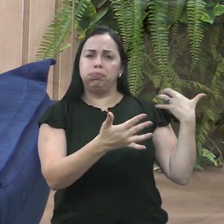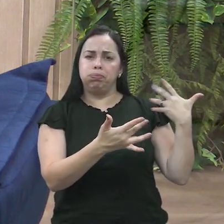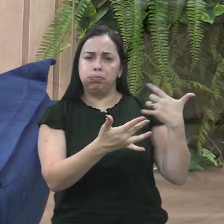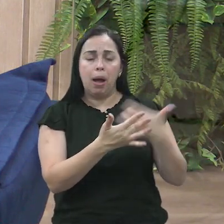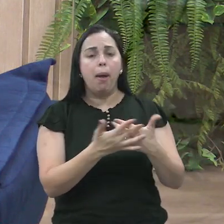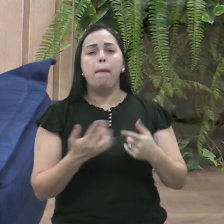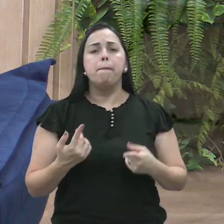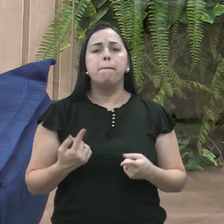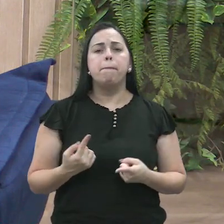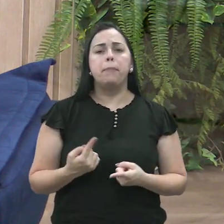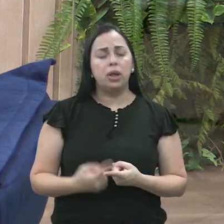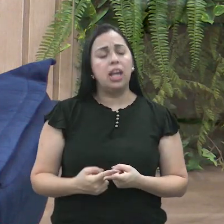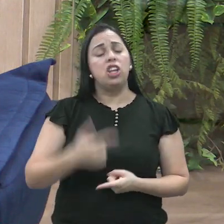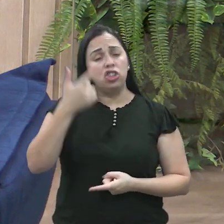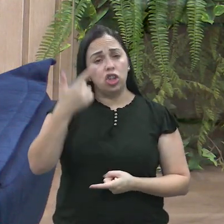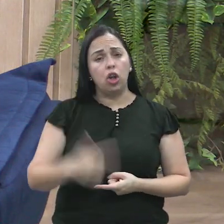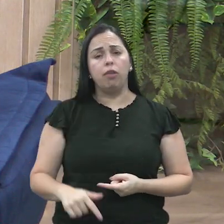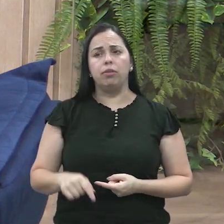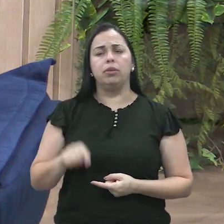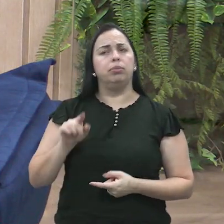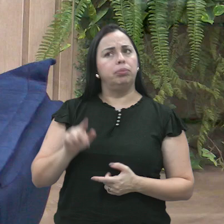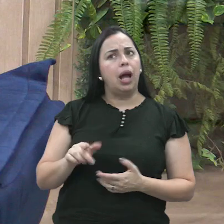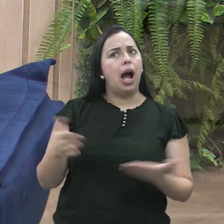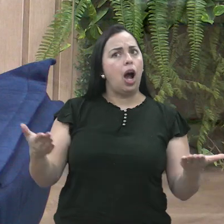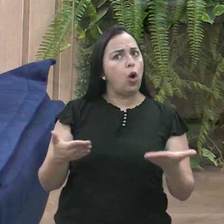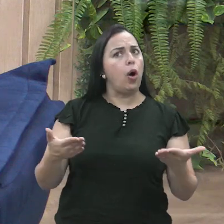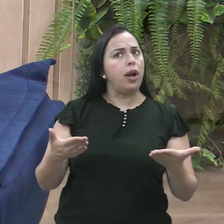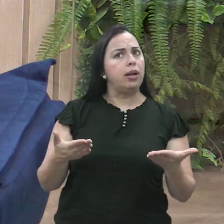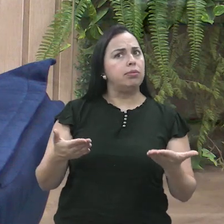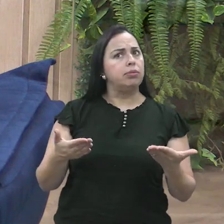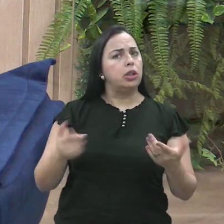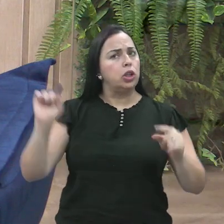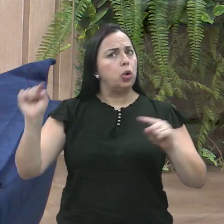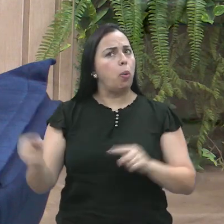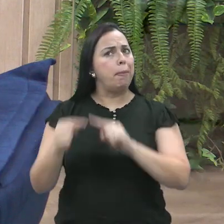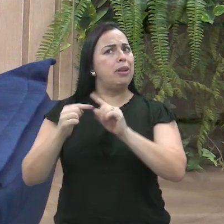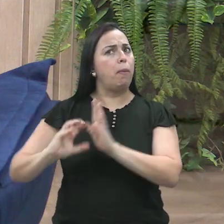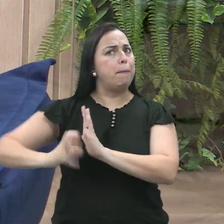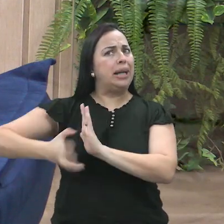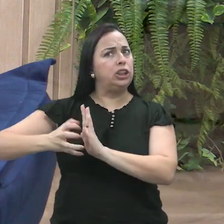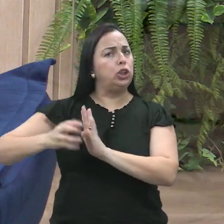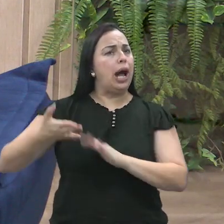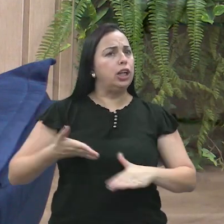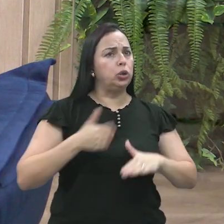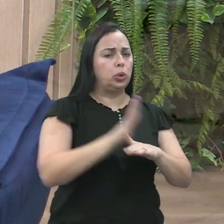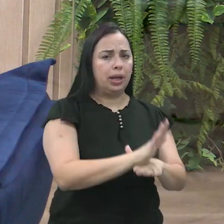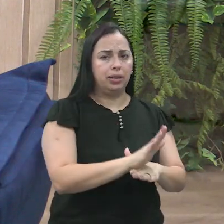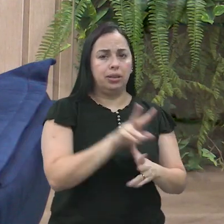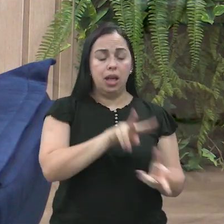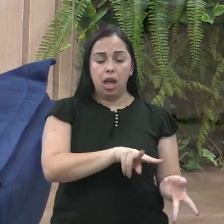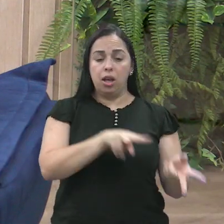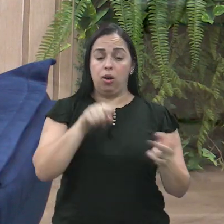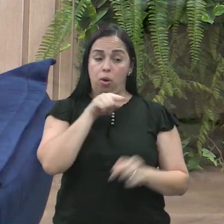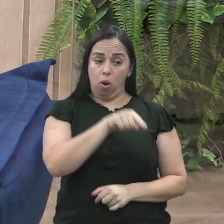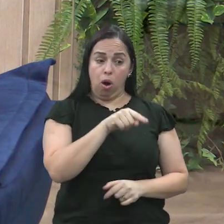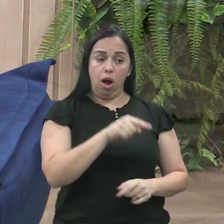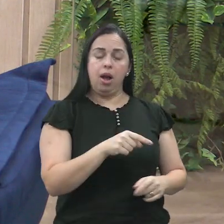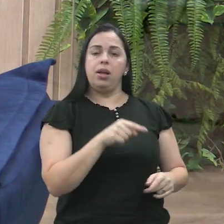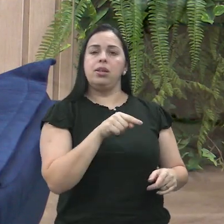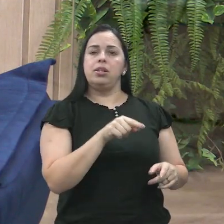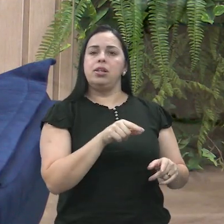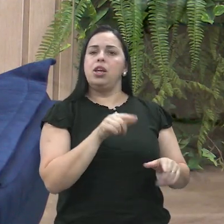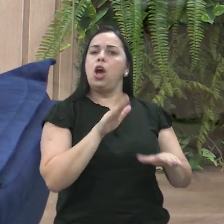que se multiplicou por décadas aqui na região. Por que não fazer uma política social partidária? Esse foi o meu